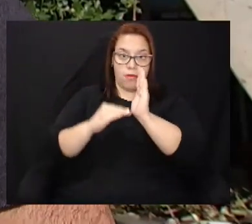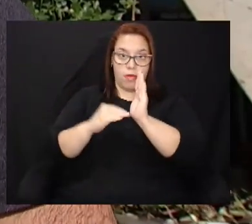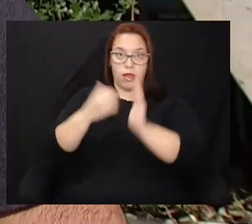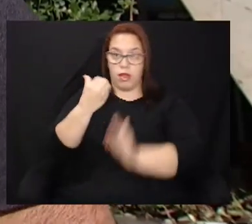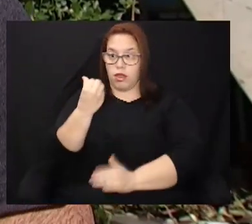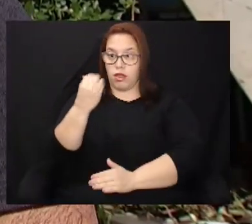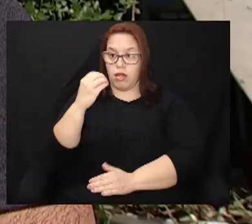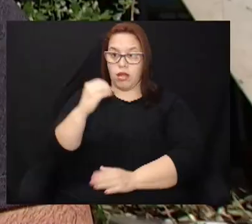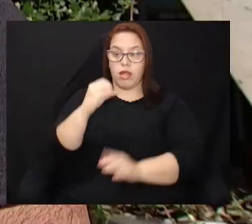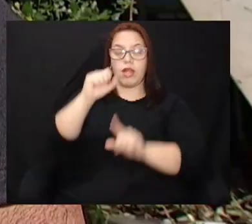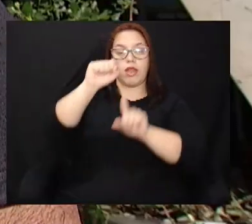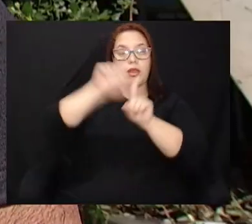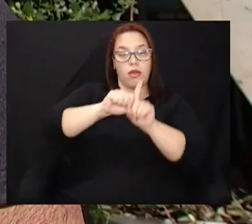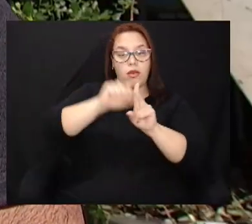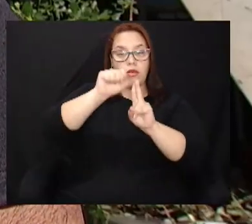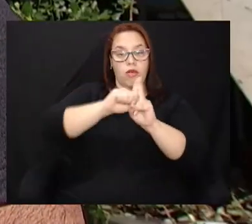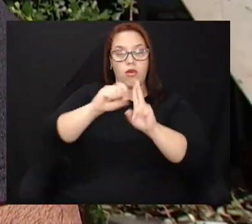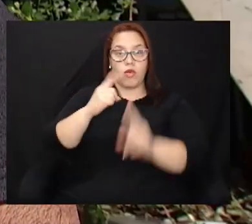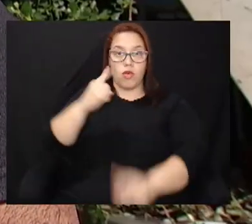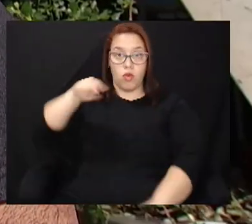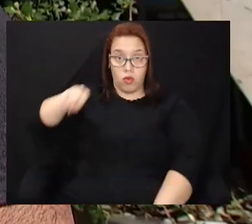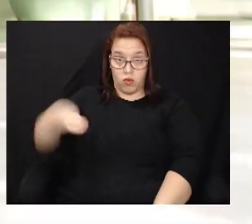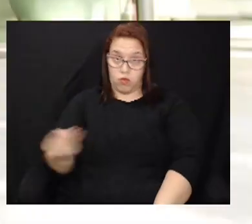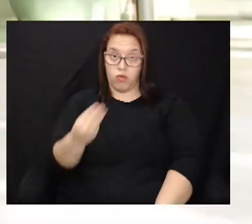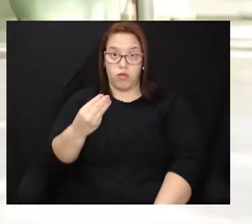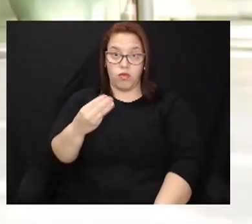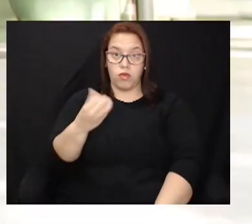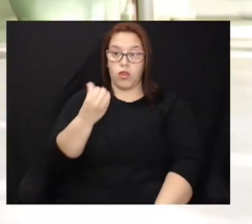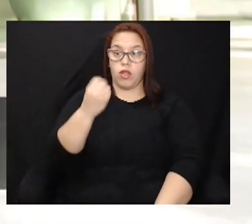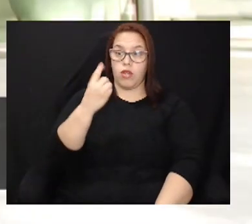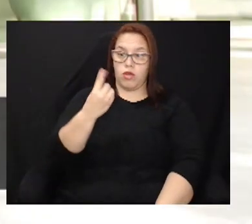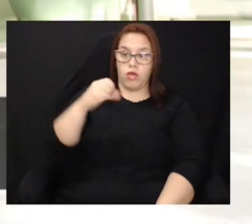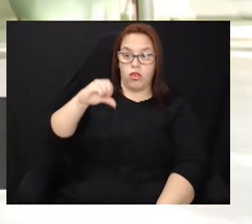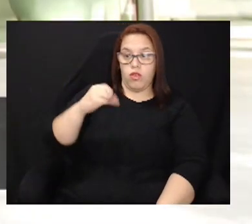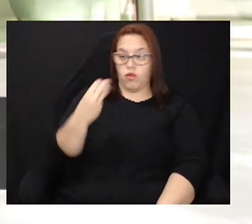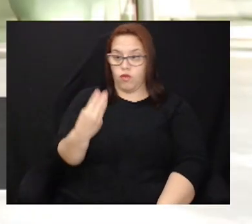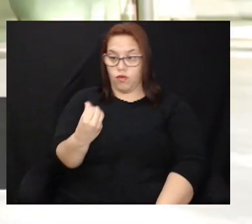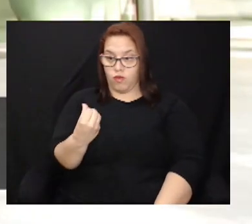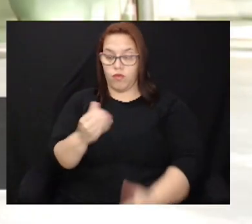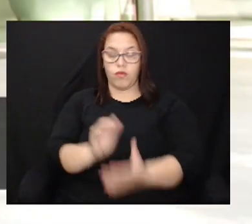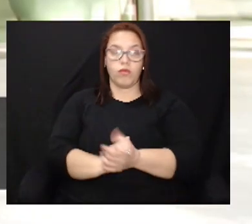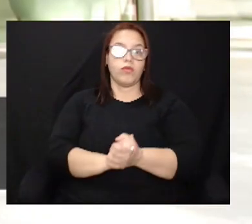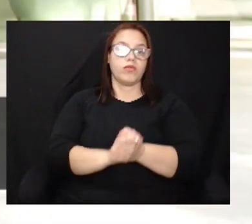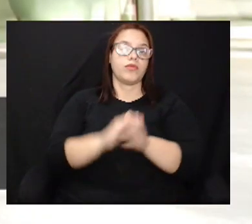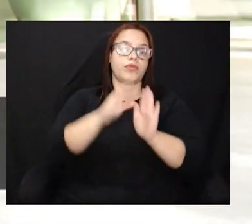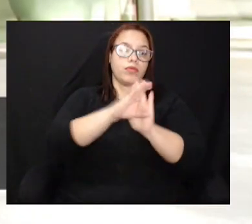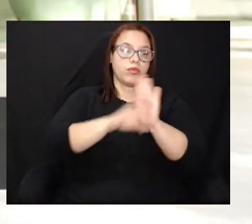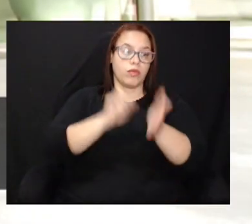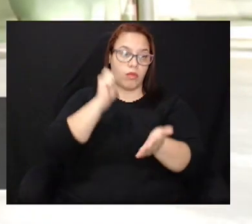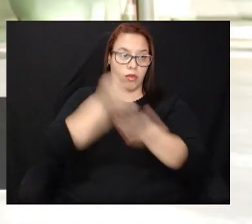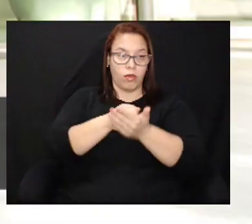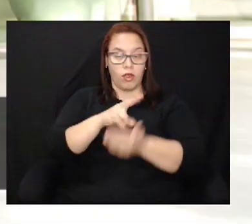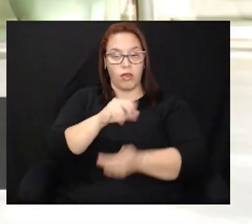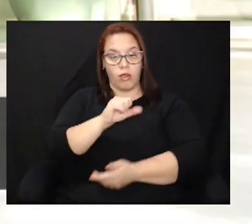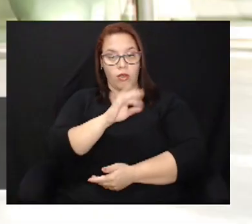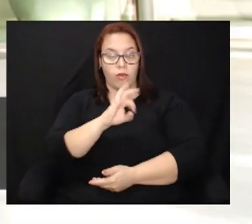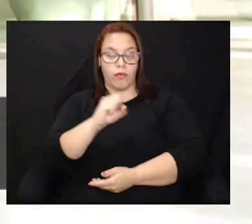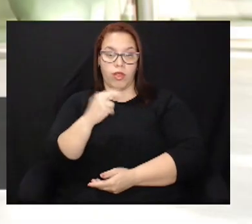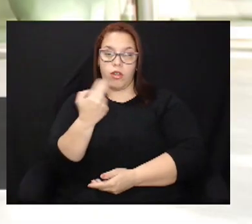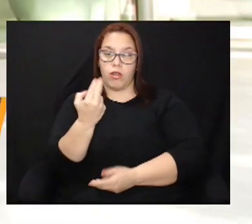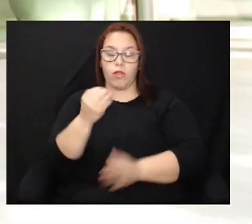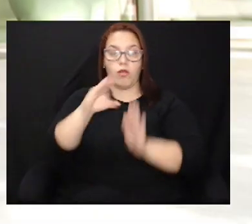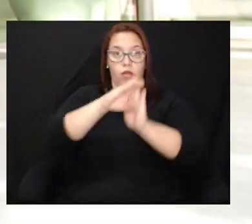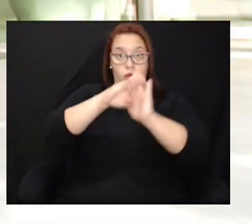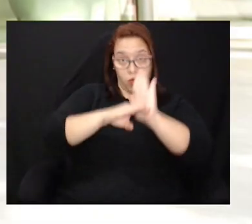e depois acima de 1 milhão também de 61 a 96. O programa permite o pagamento à vista ou parcelado. A adesão será